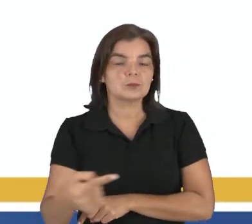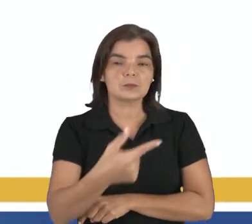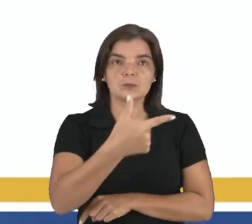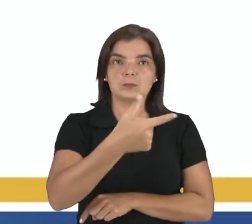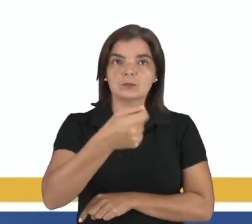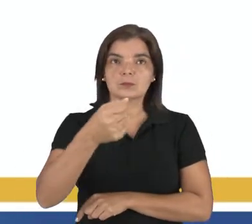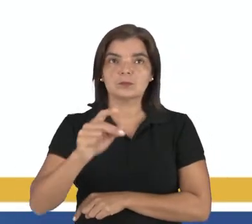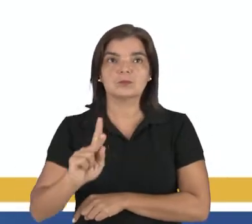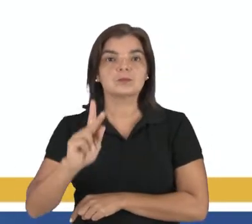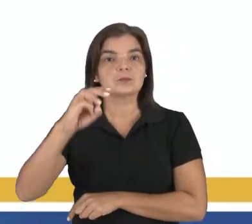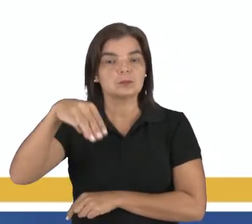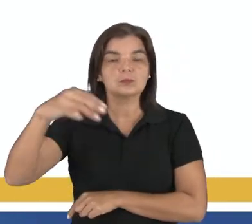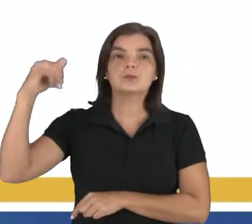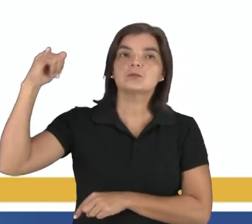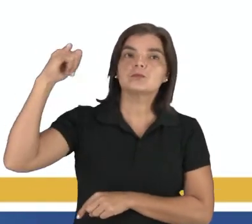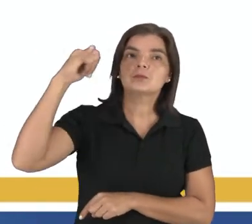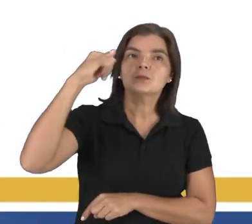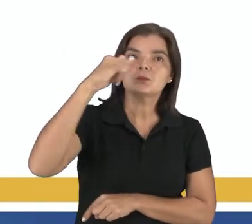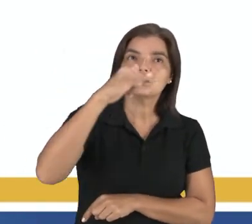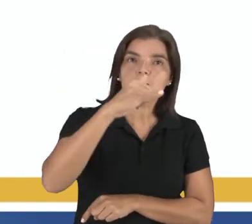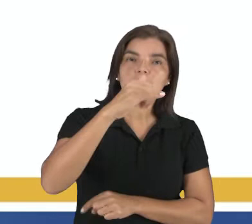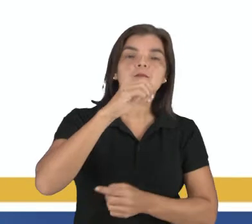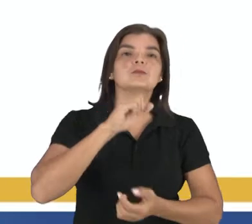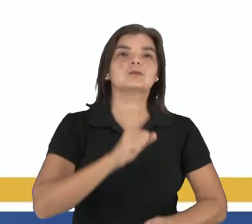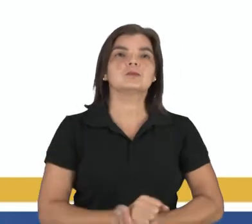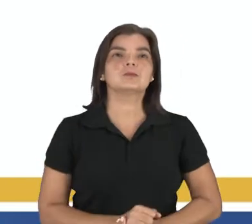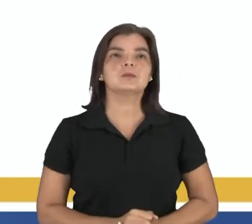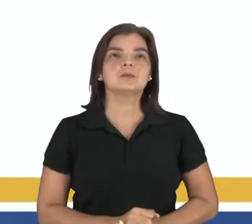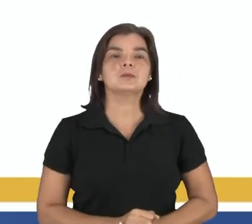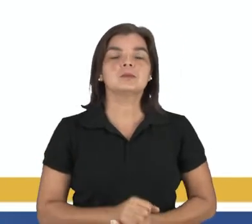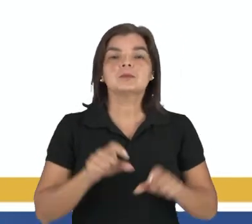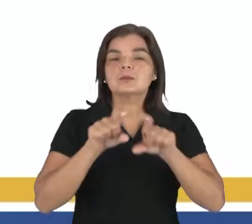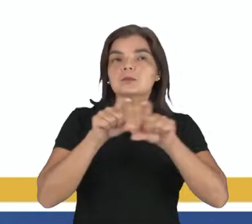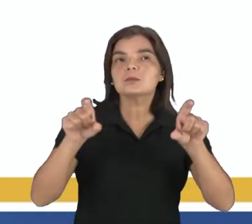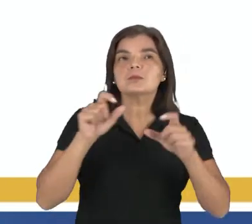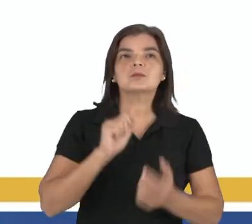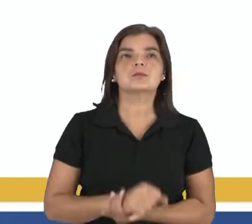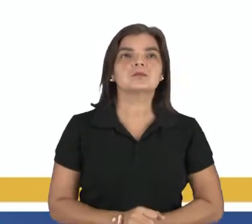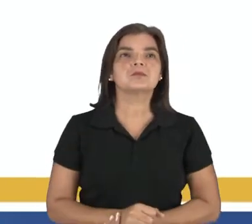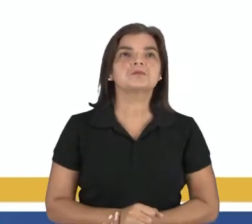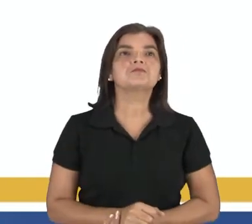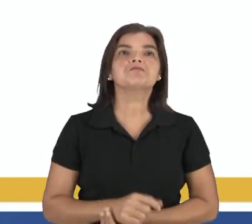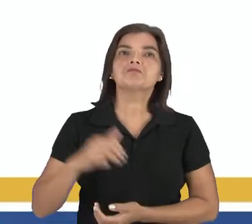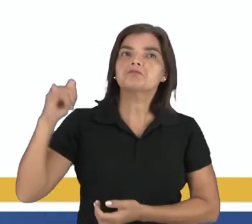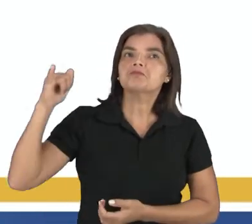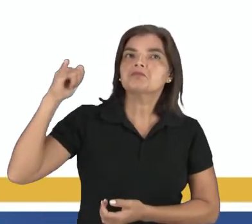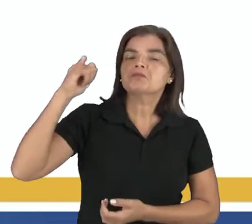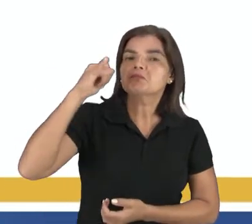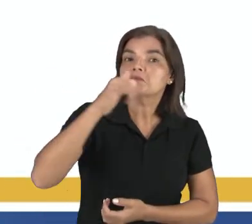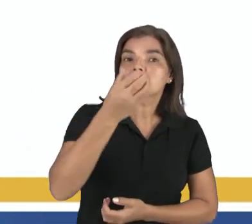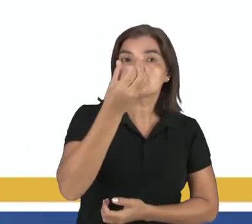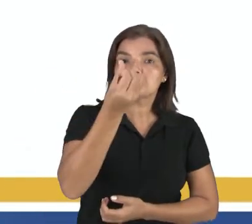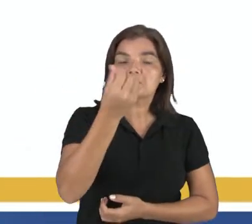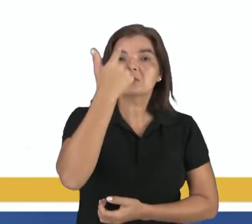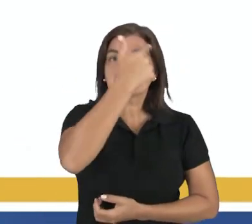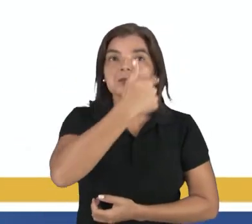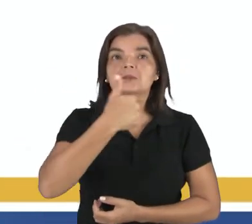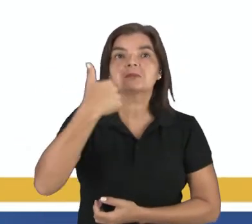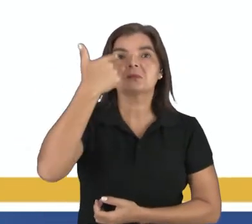4.200 quilômetros de avião, e aí nós vamos ter uma tirinha aí. Foi uma viagem de 6